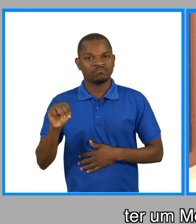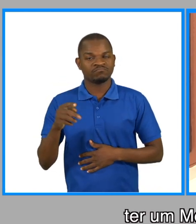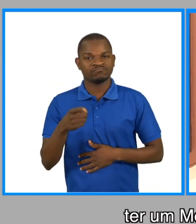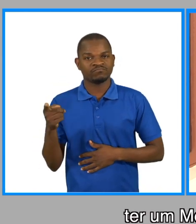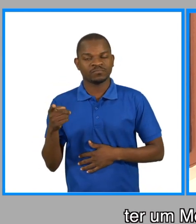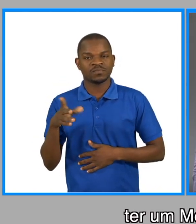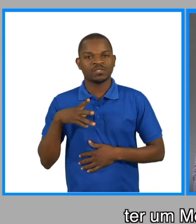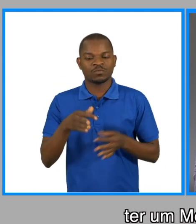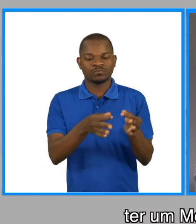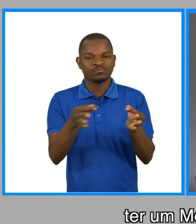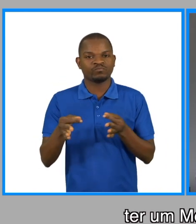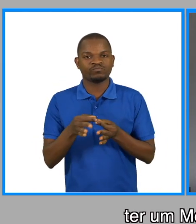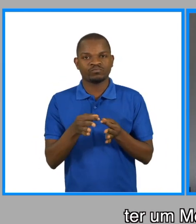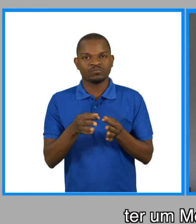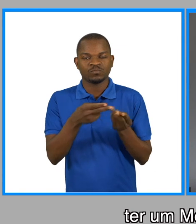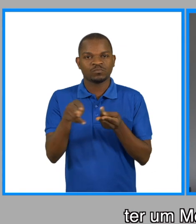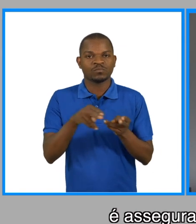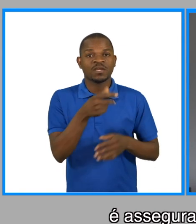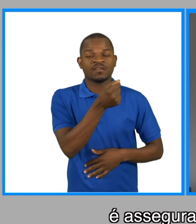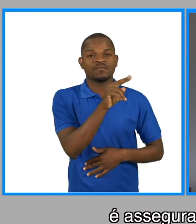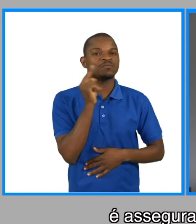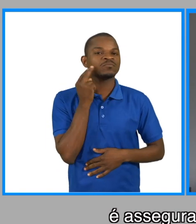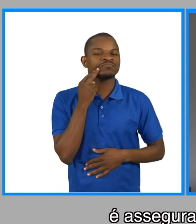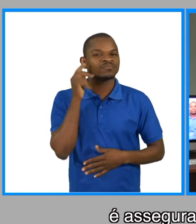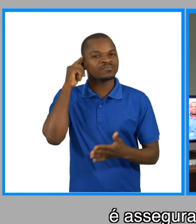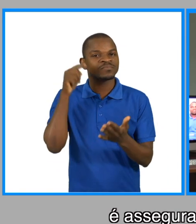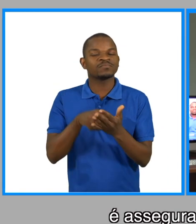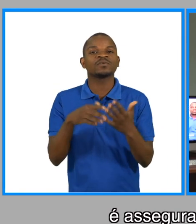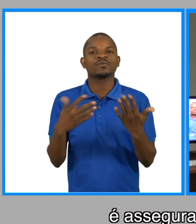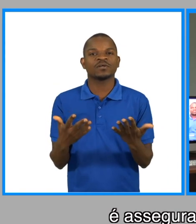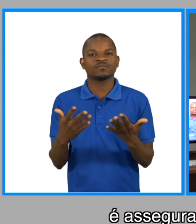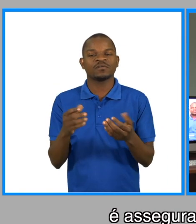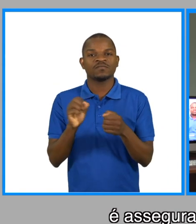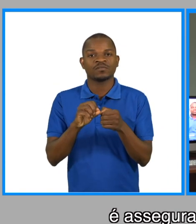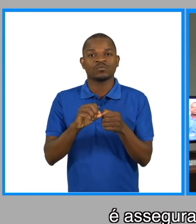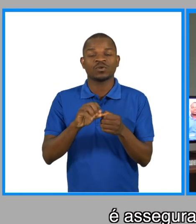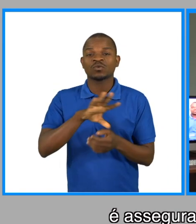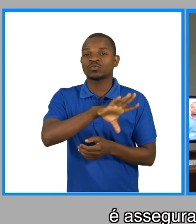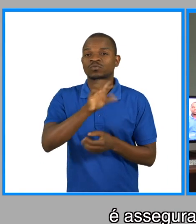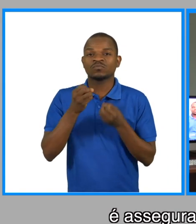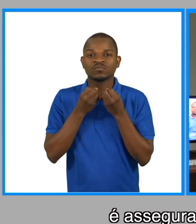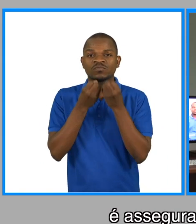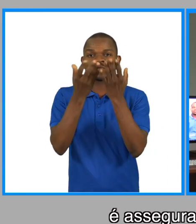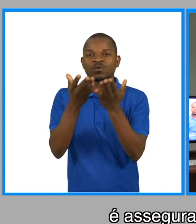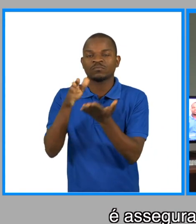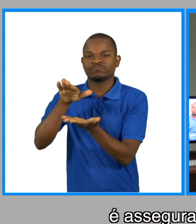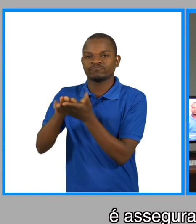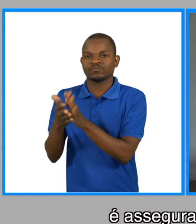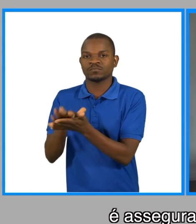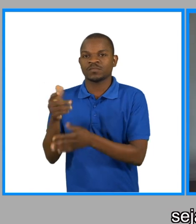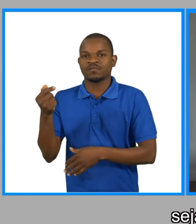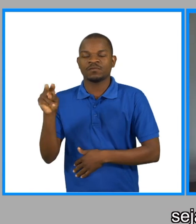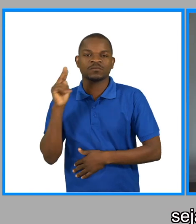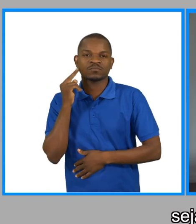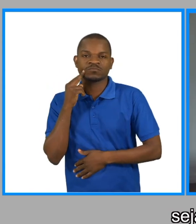um memorando de entendimento com a TV Surdo é assegurar, sobretudo, que a informação produzida por esta